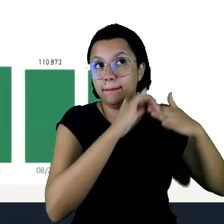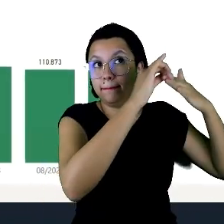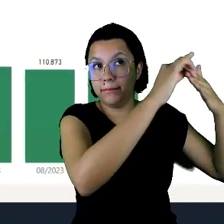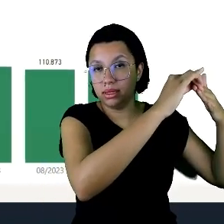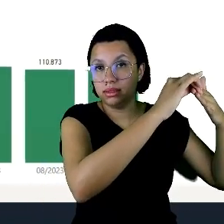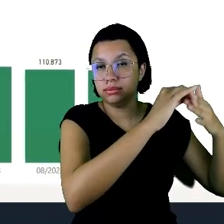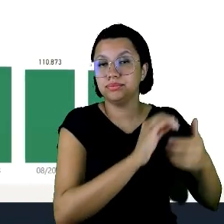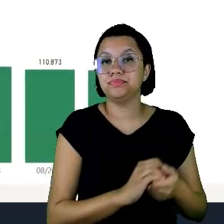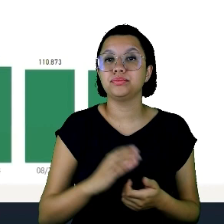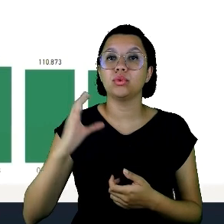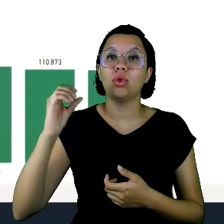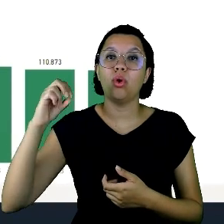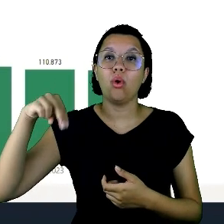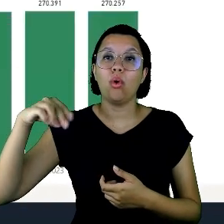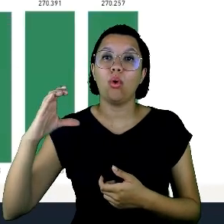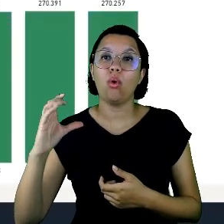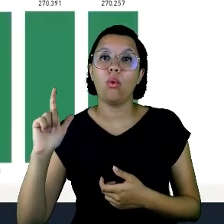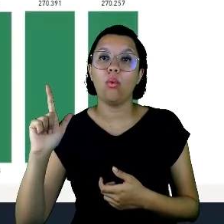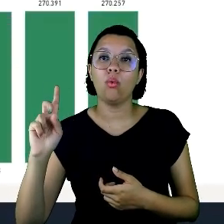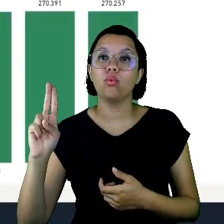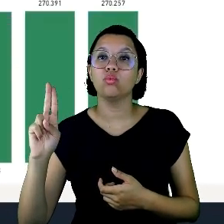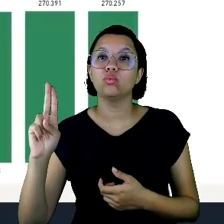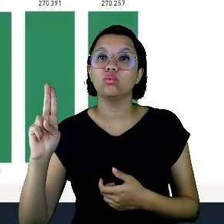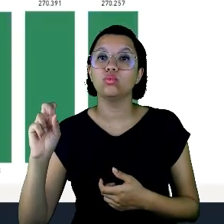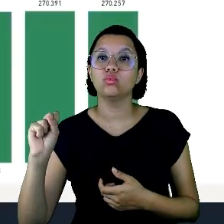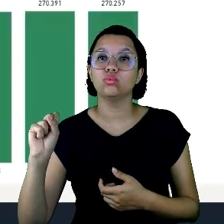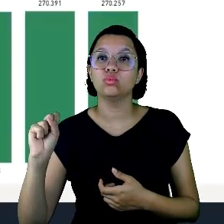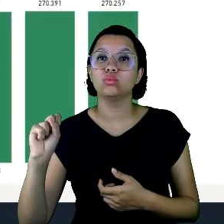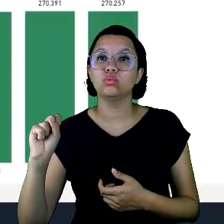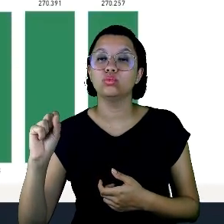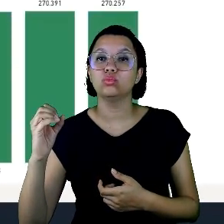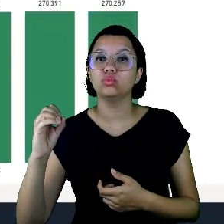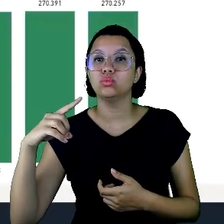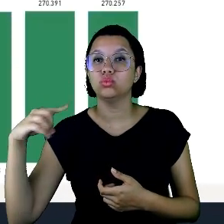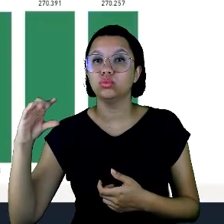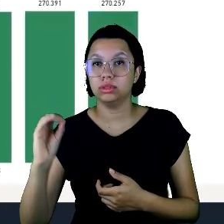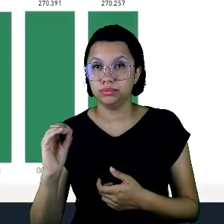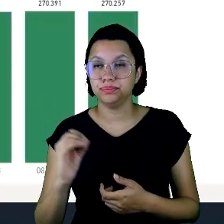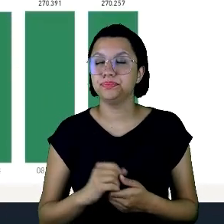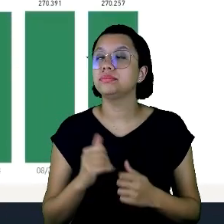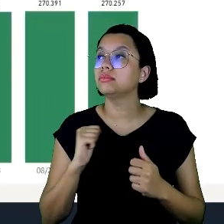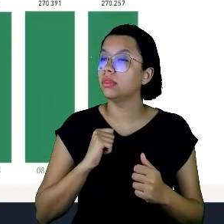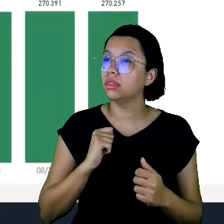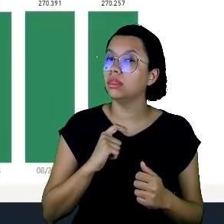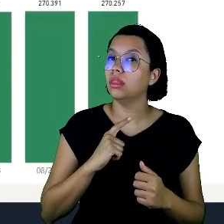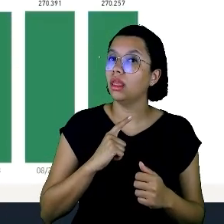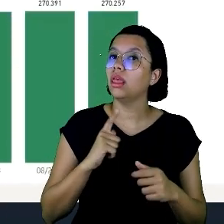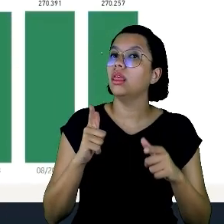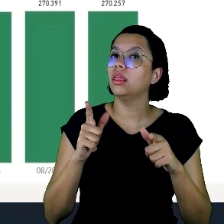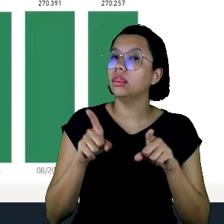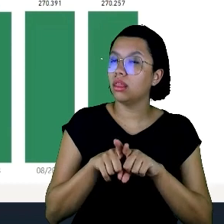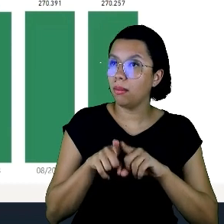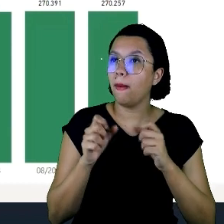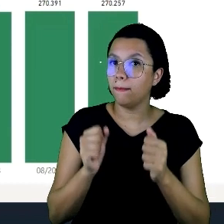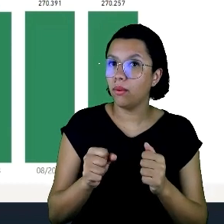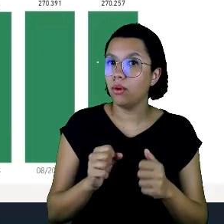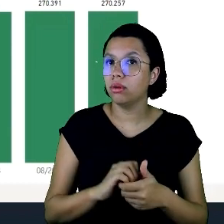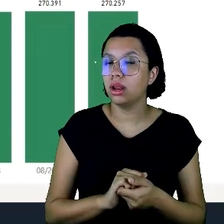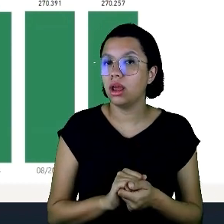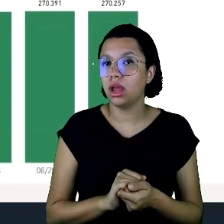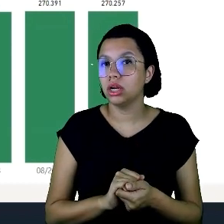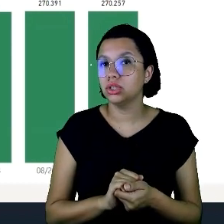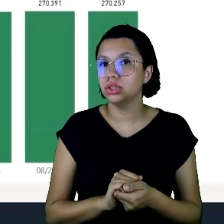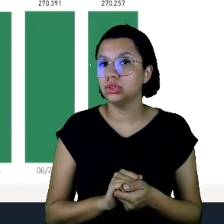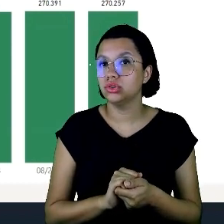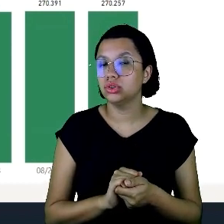não interferir muito os filtros. E aí temos também a possibilidade de